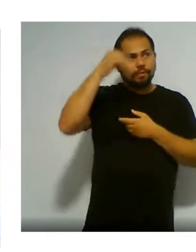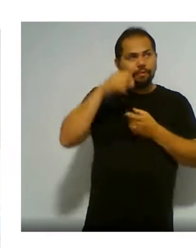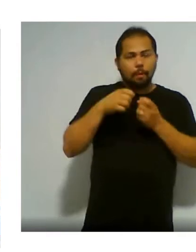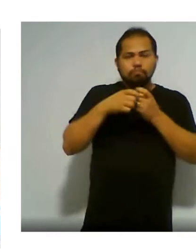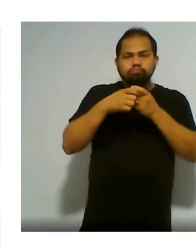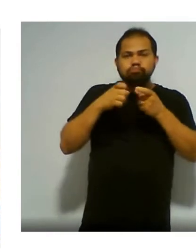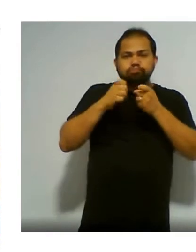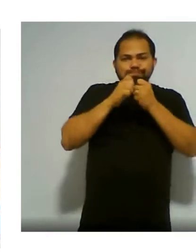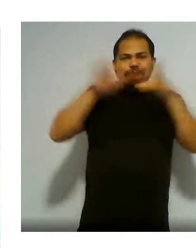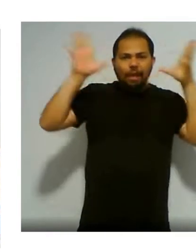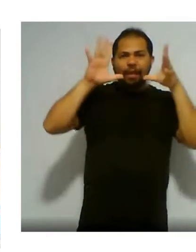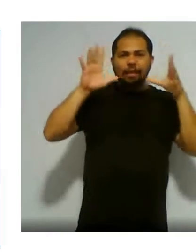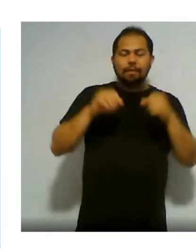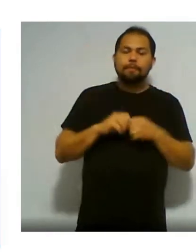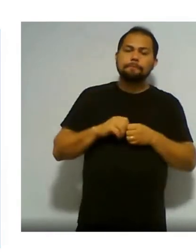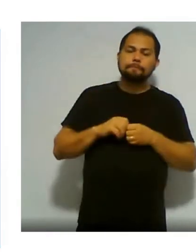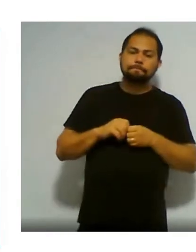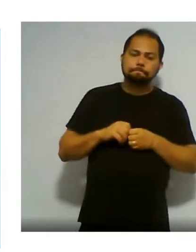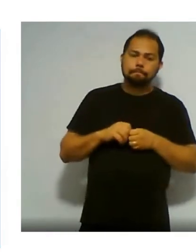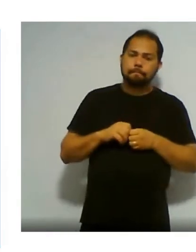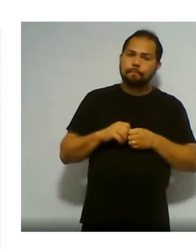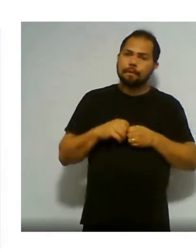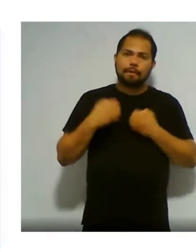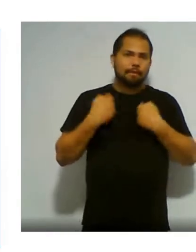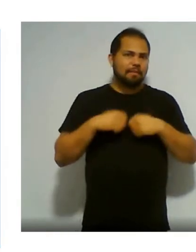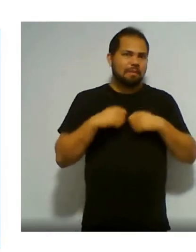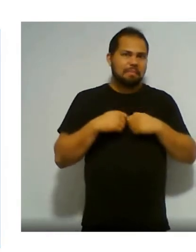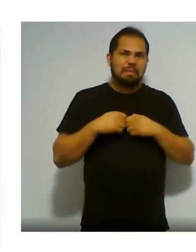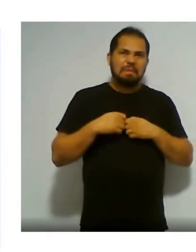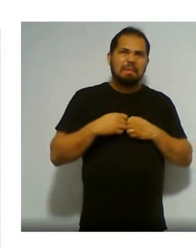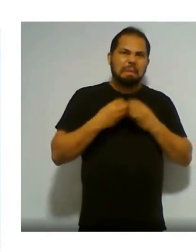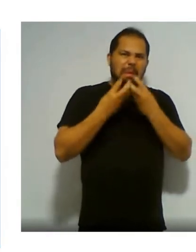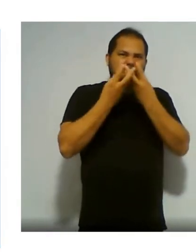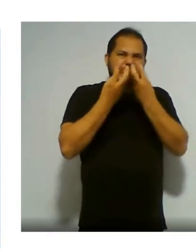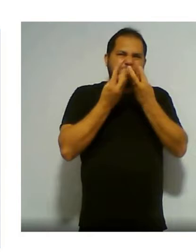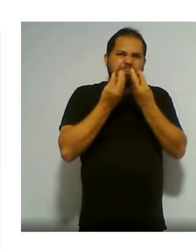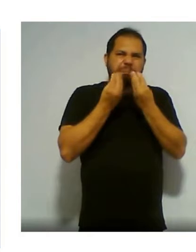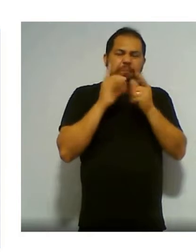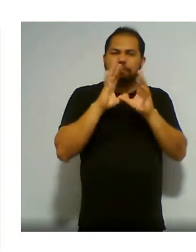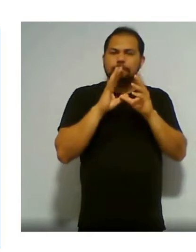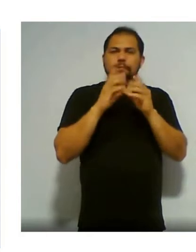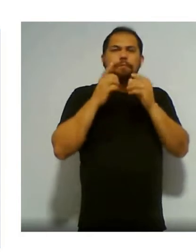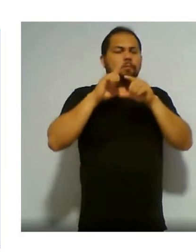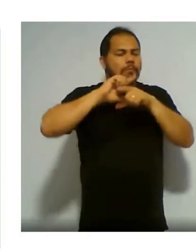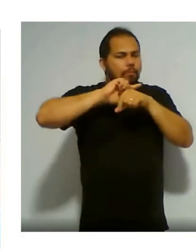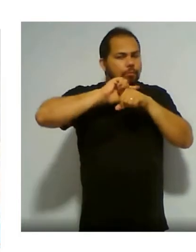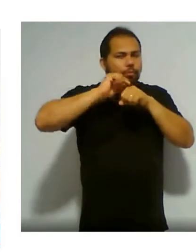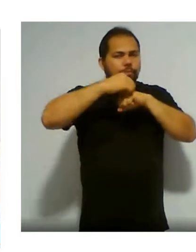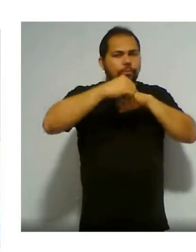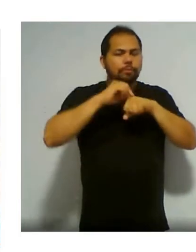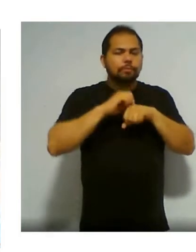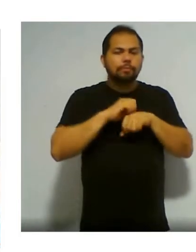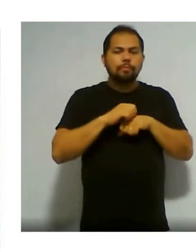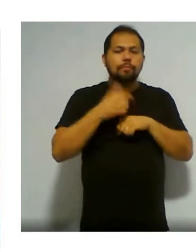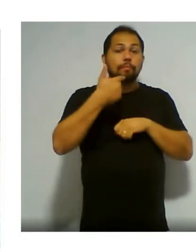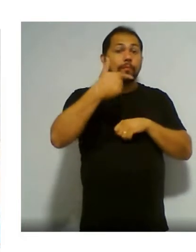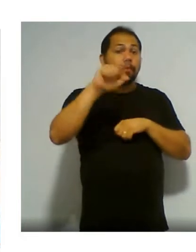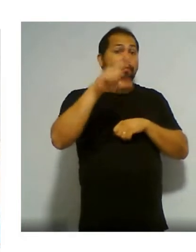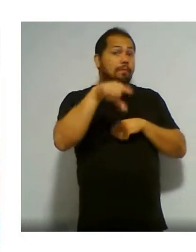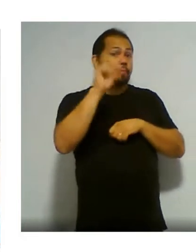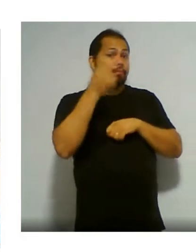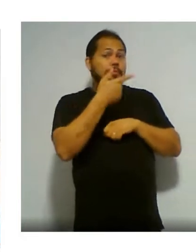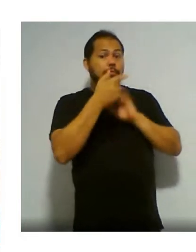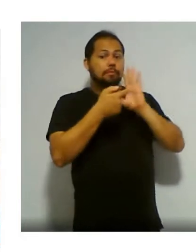uma camada, é isso que a gente quer, sem exageros, sem sair das bordas do processador. Outra opção é esse em formato de